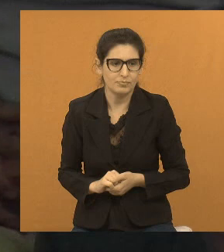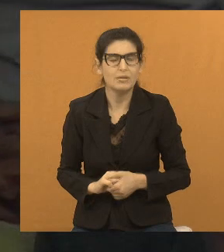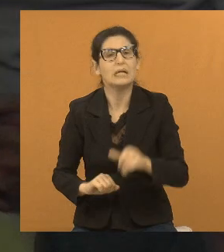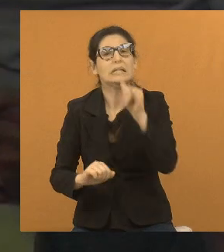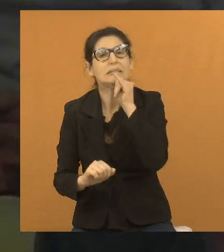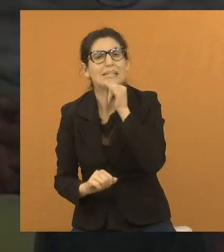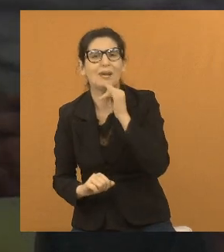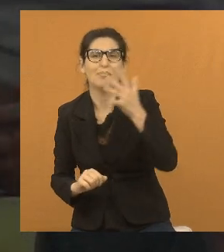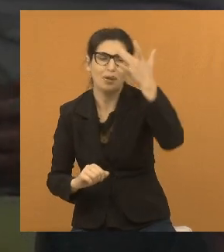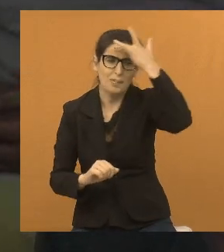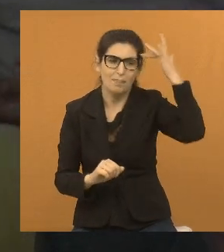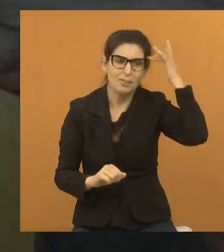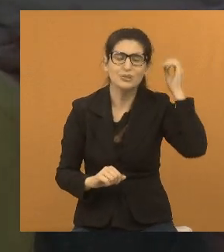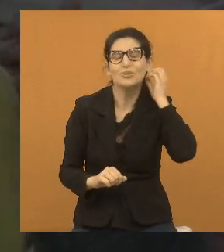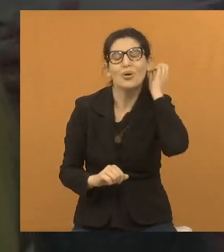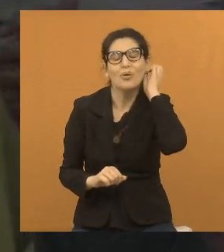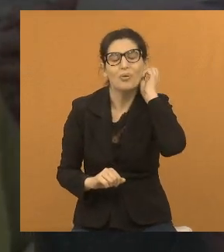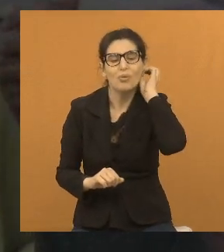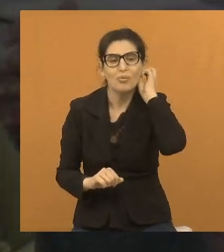horas da manhã com uma indústria,